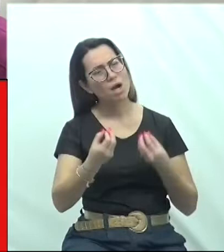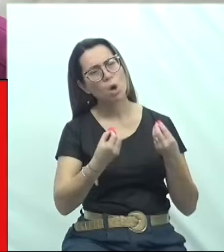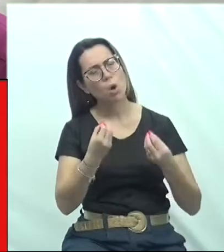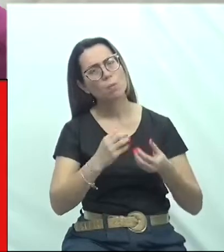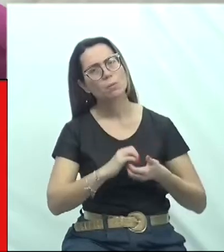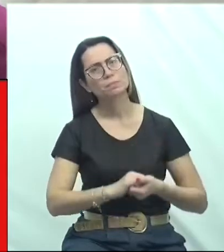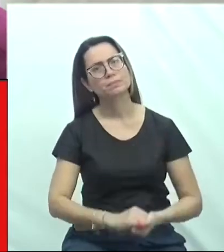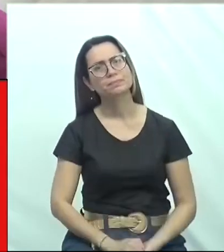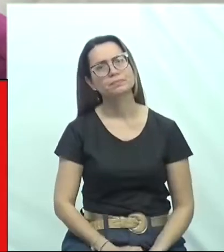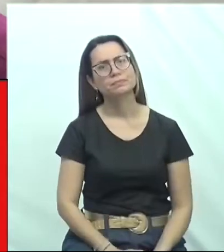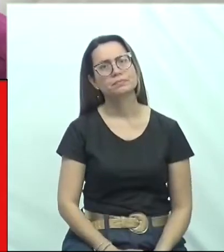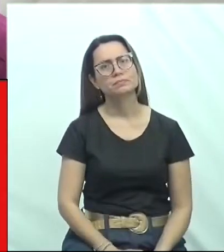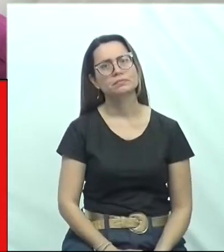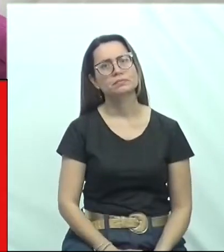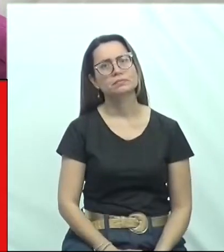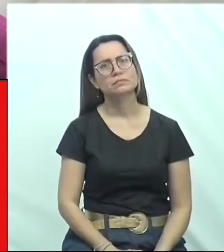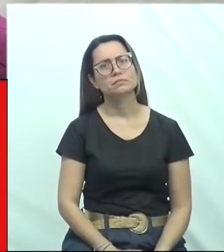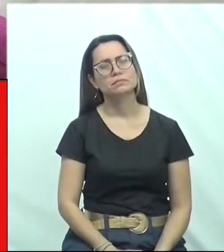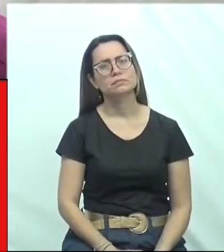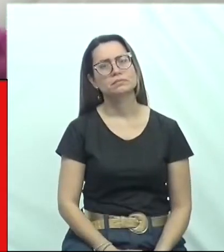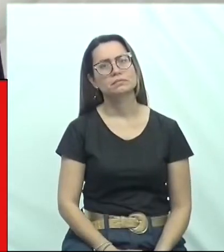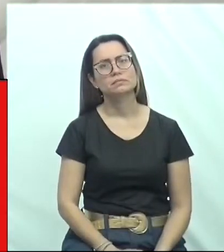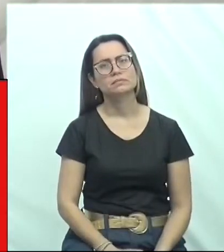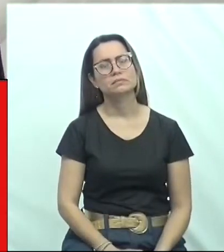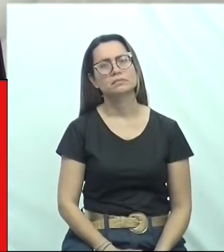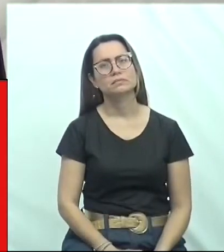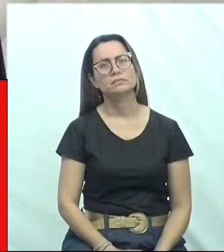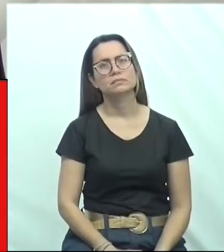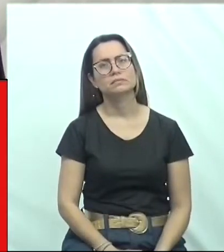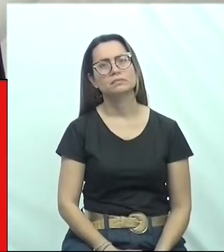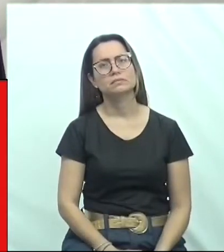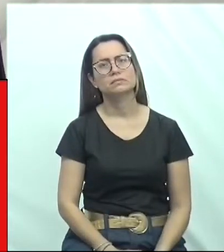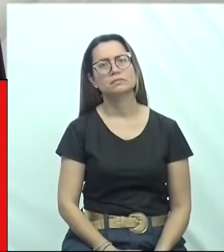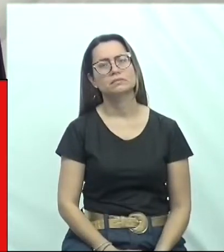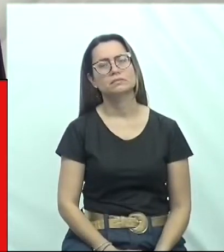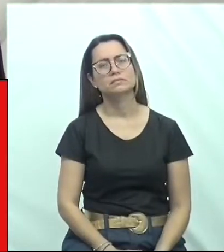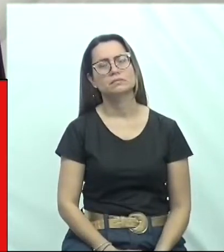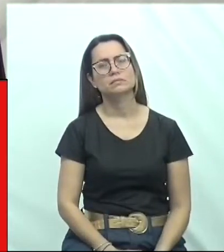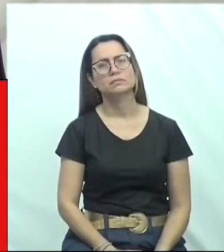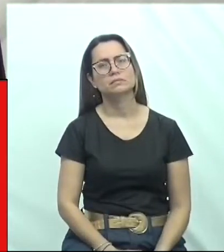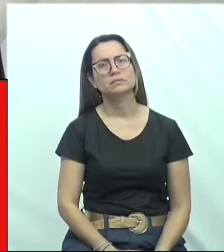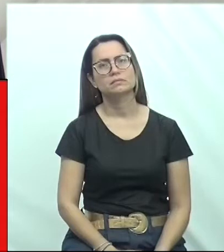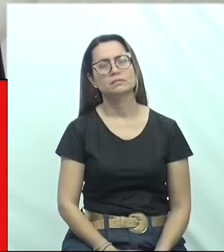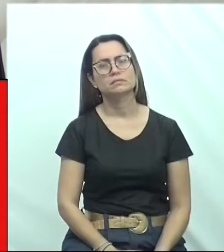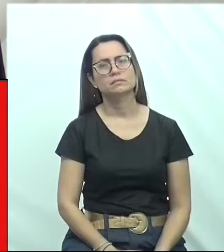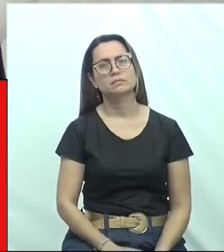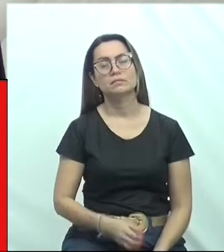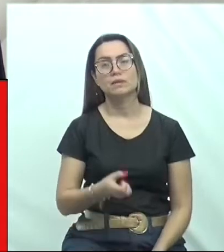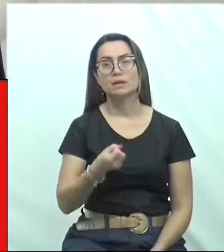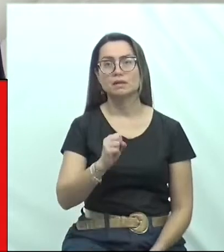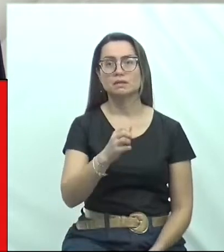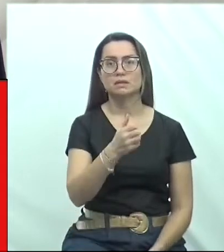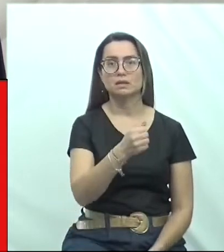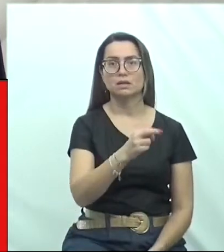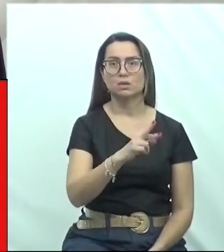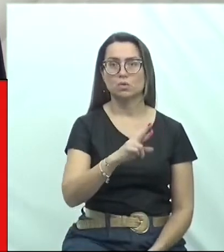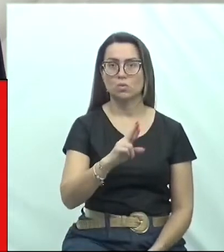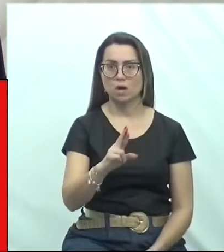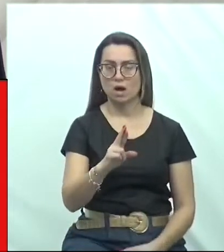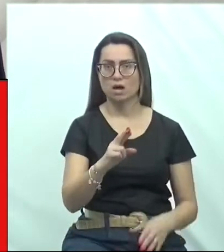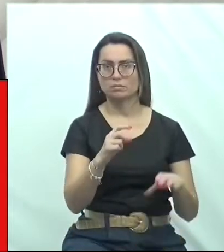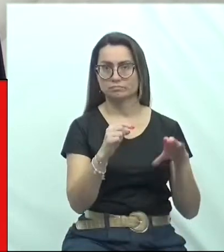Segundo, posso concluir, por favor? Se se o ar na rede